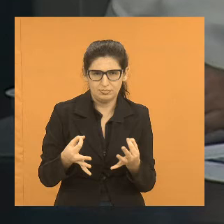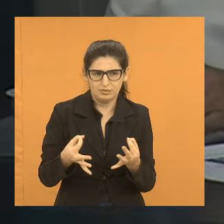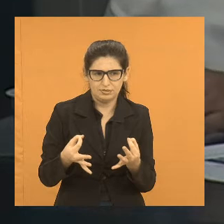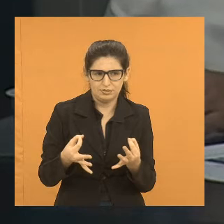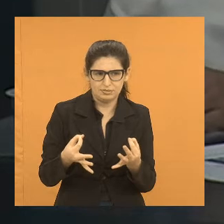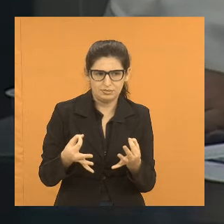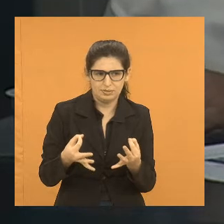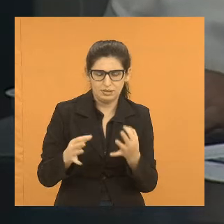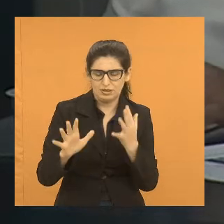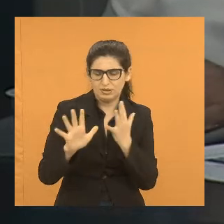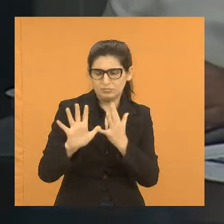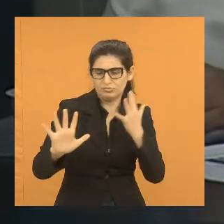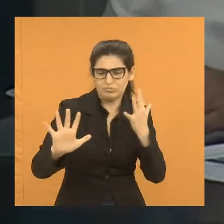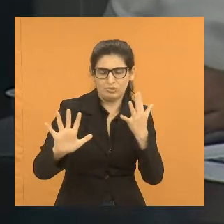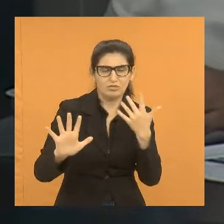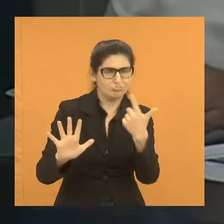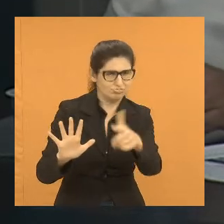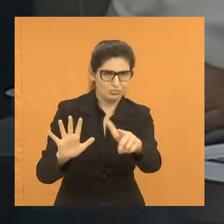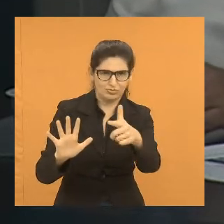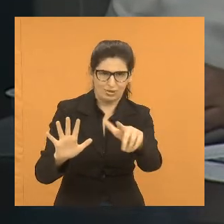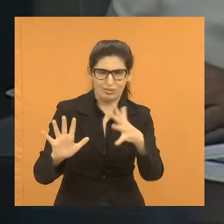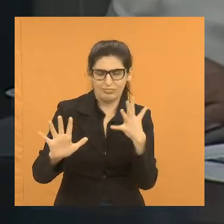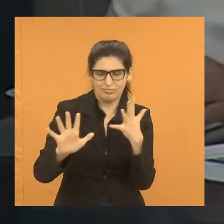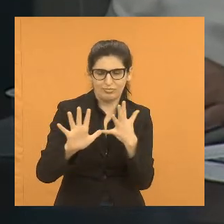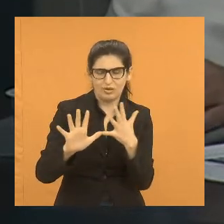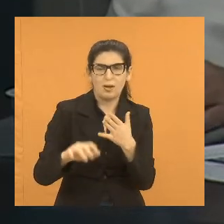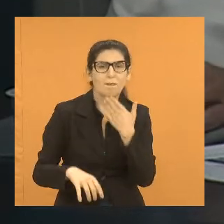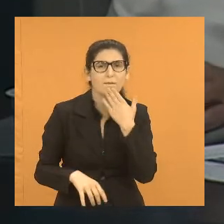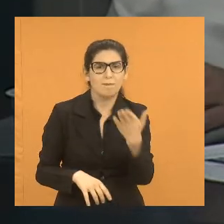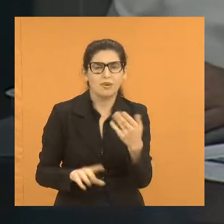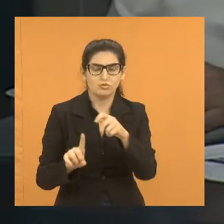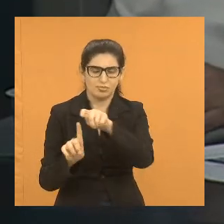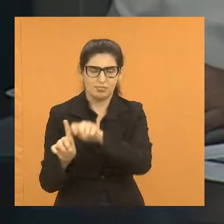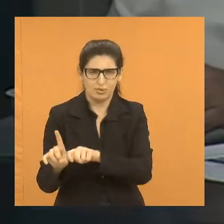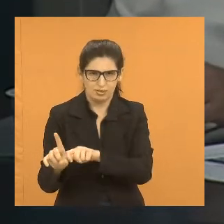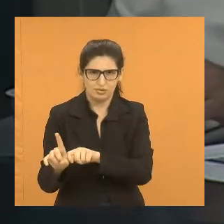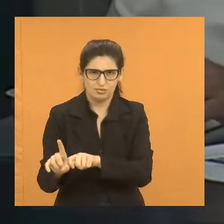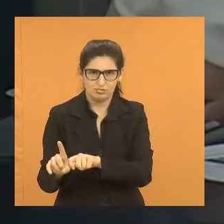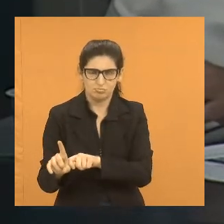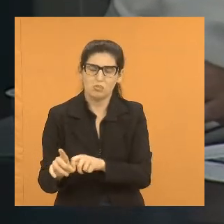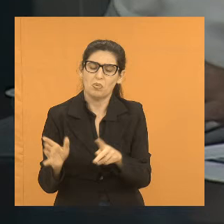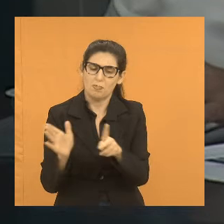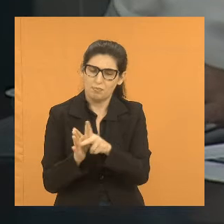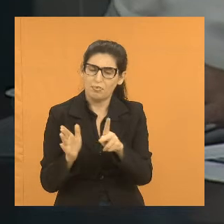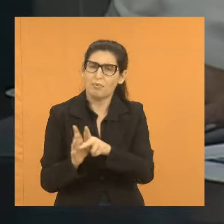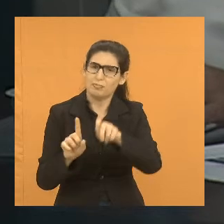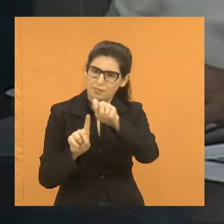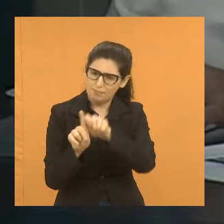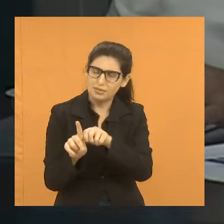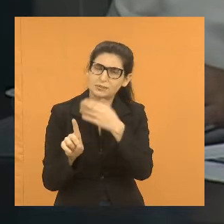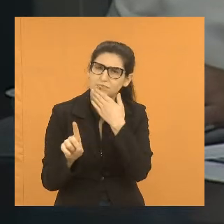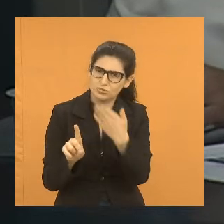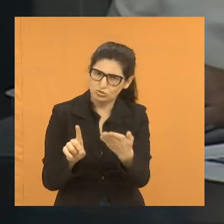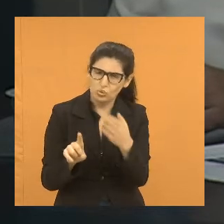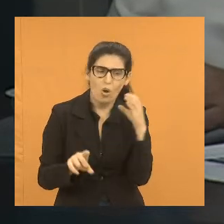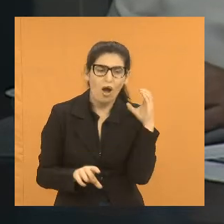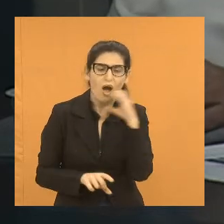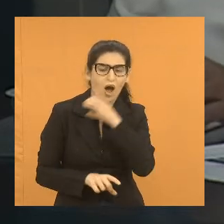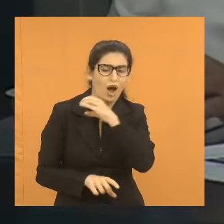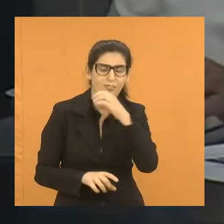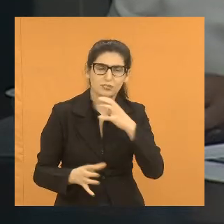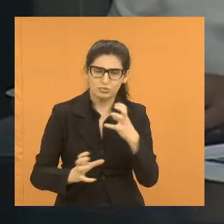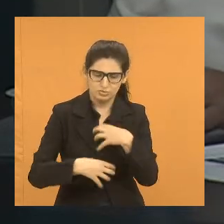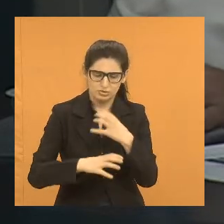sem fila de espera. Você pede no mês e é realizado no mesmo mês, tá? Os